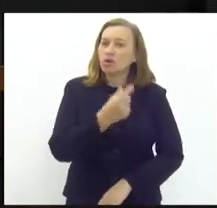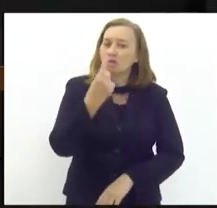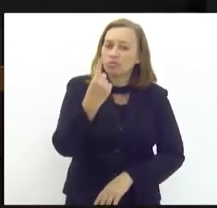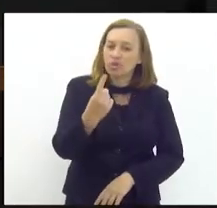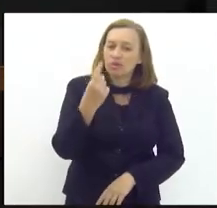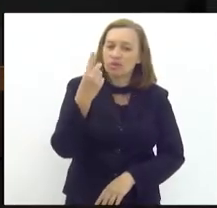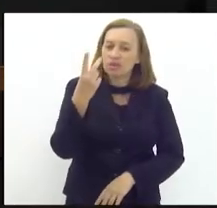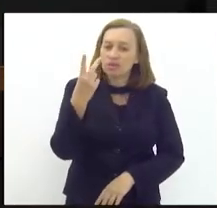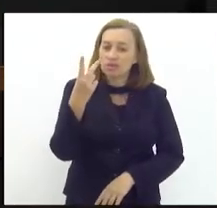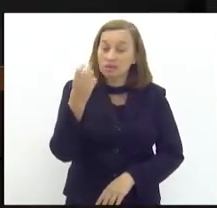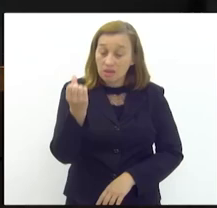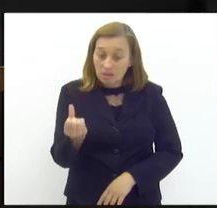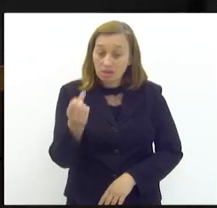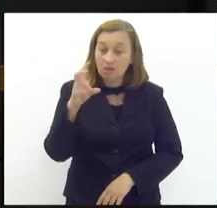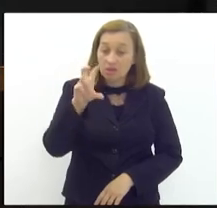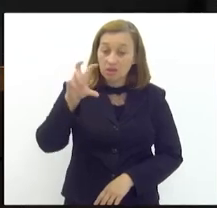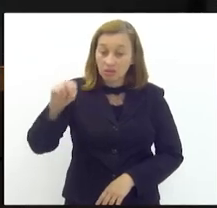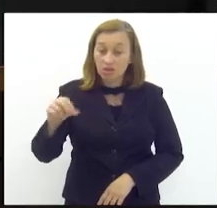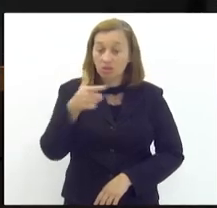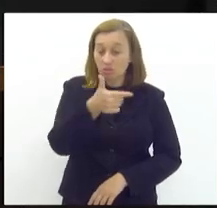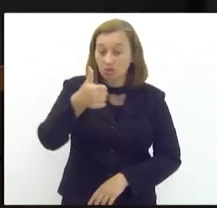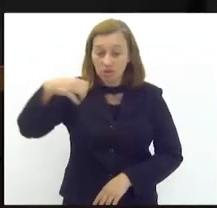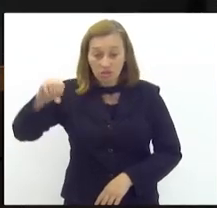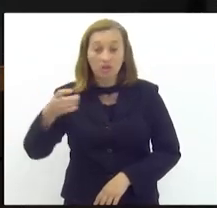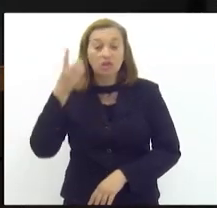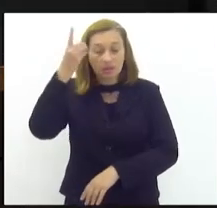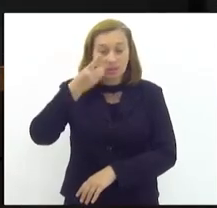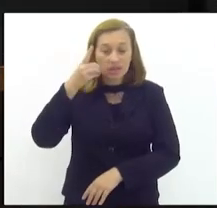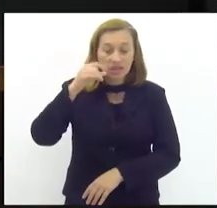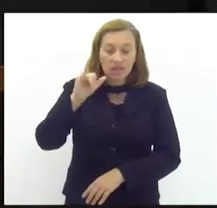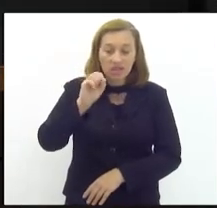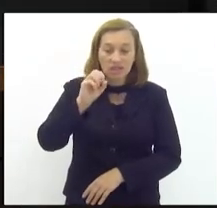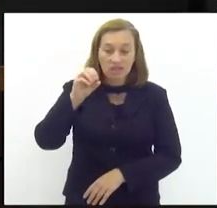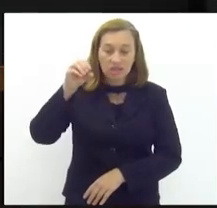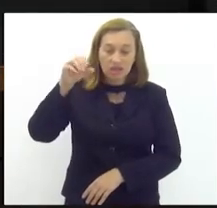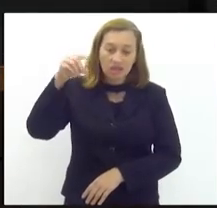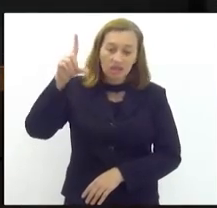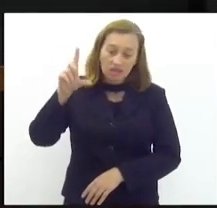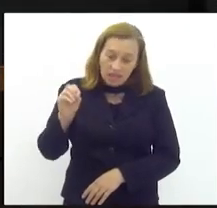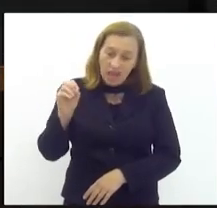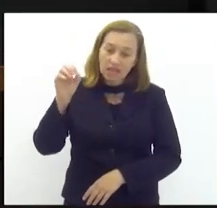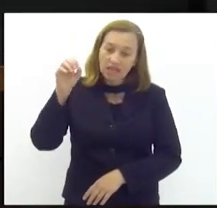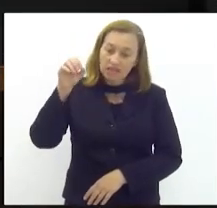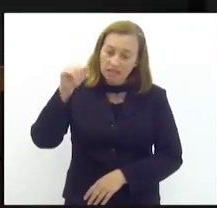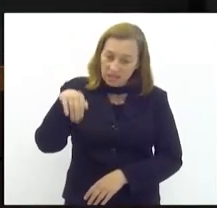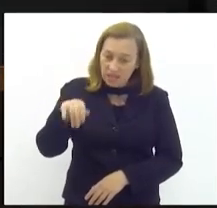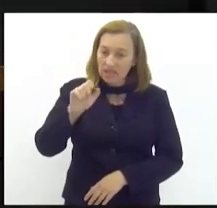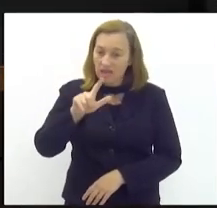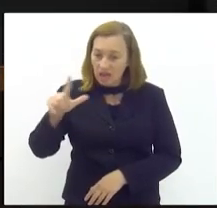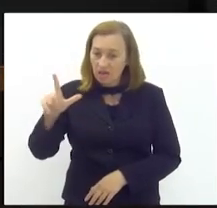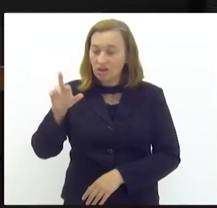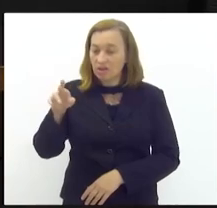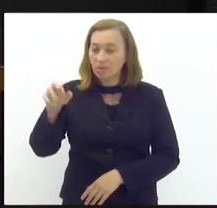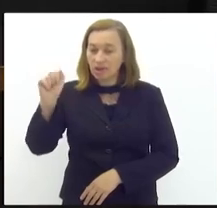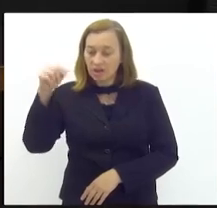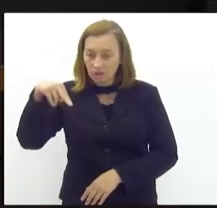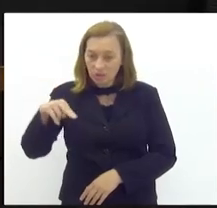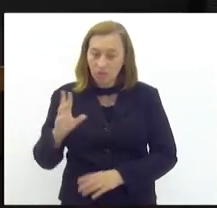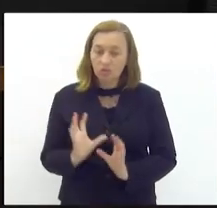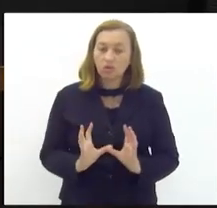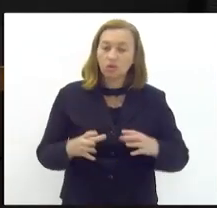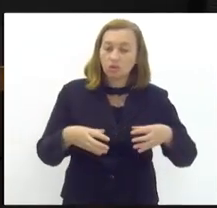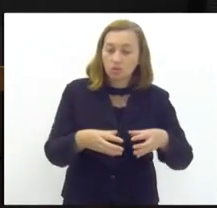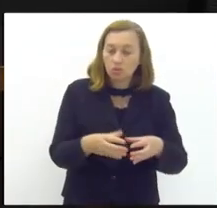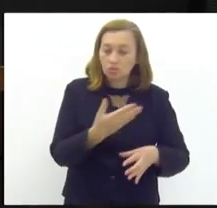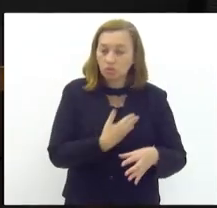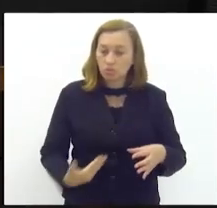1650 de 19 de autoria Deputado Daniel librelon que dispõe sobre a obrigatoriedade dos órgãos públicos do Estado